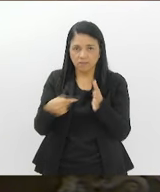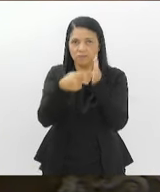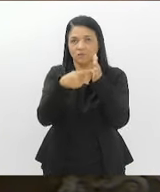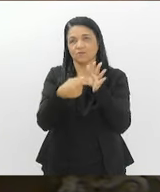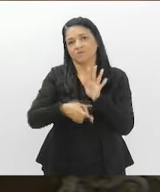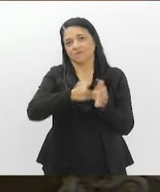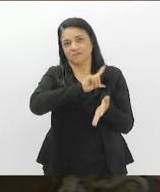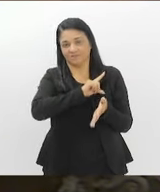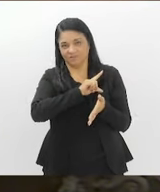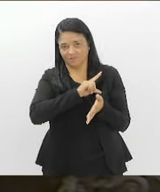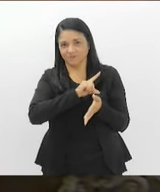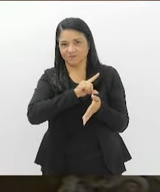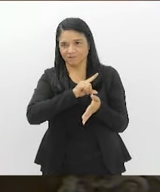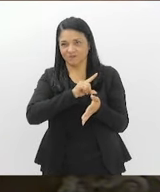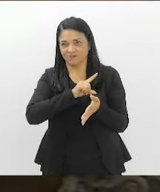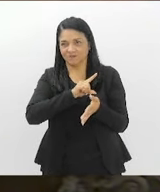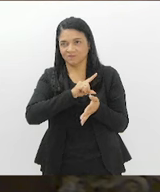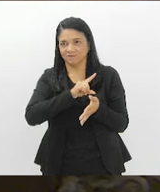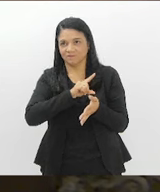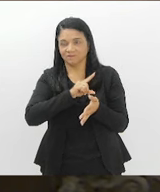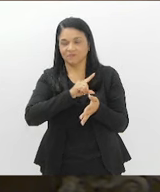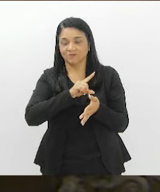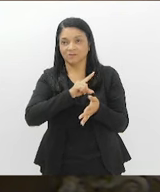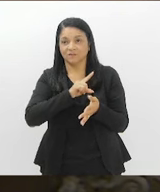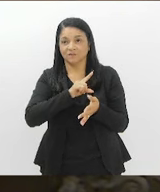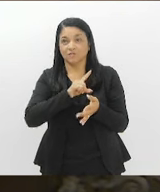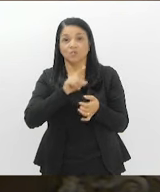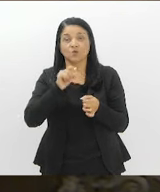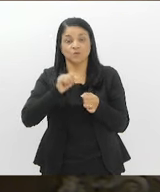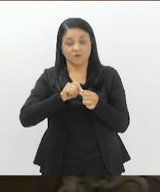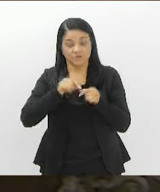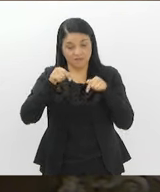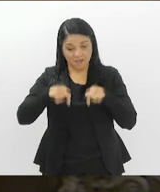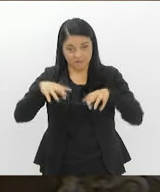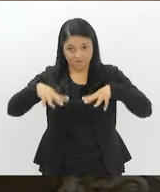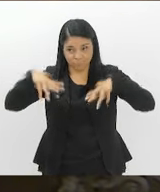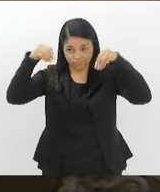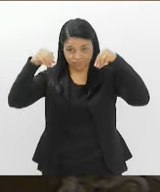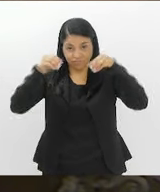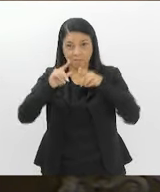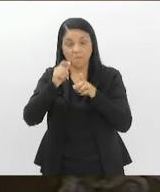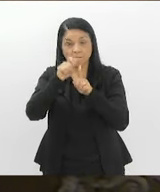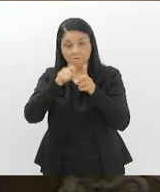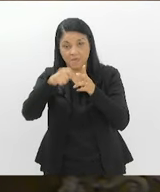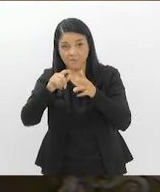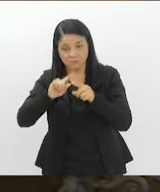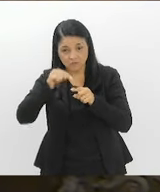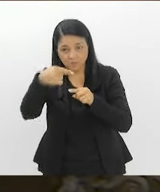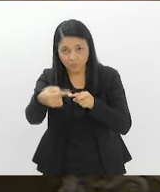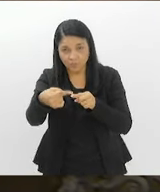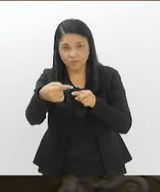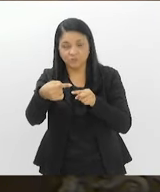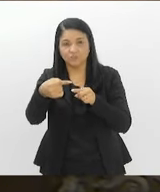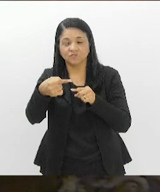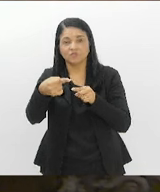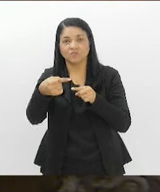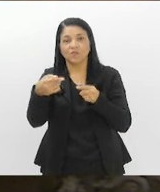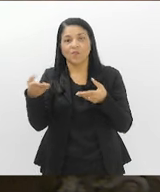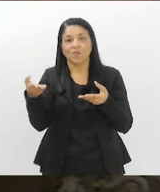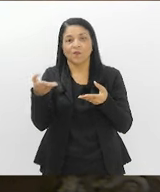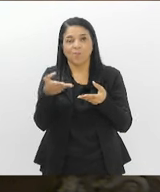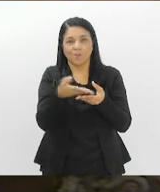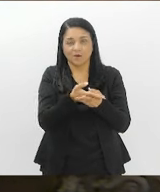antes do que foi realizado nesse salão, meses depois, a abertura do processo